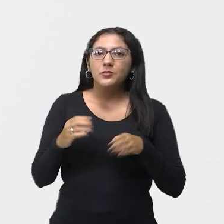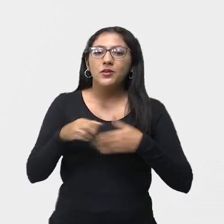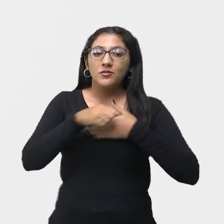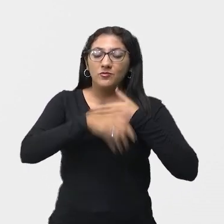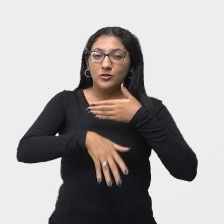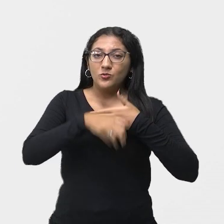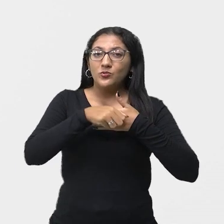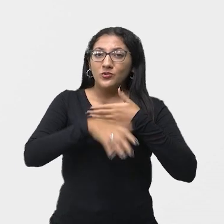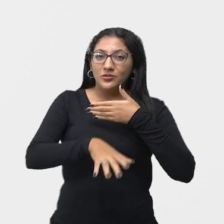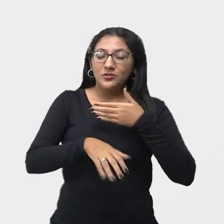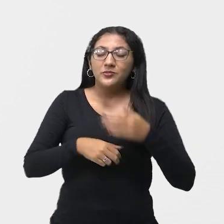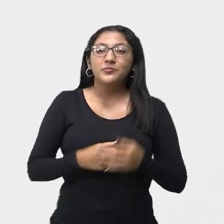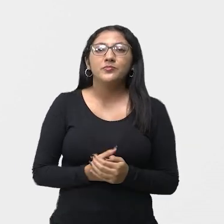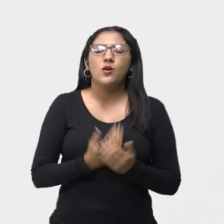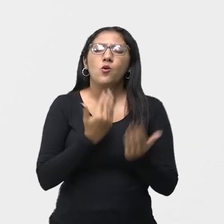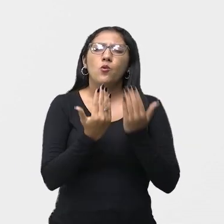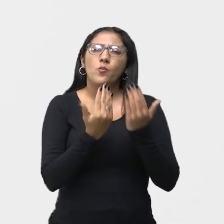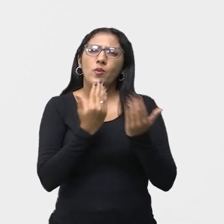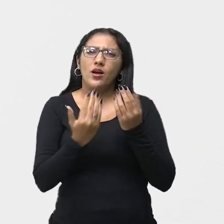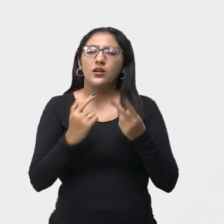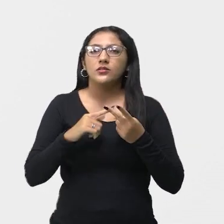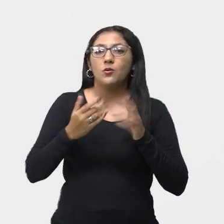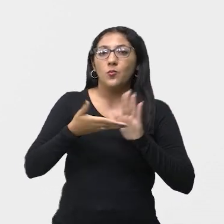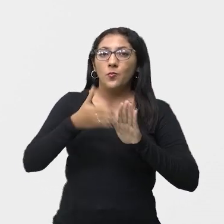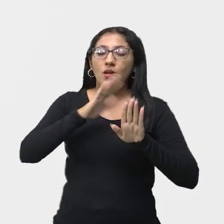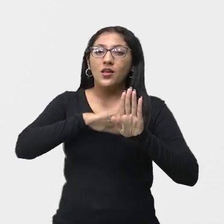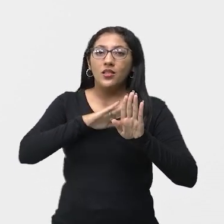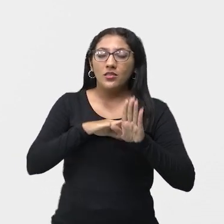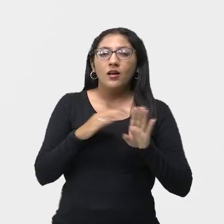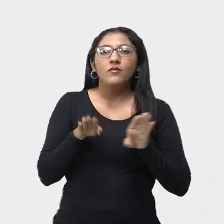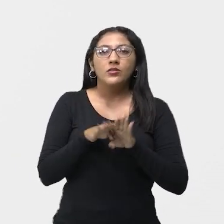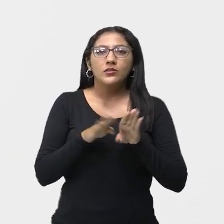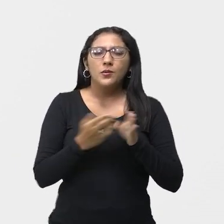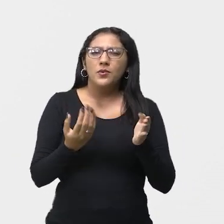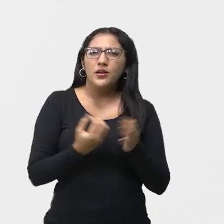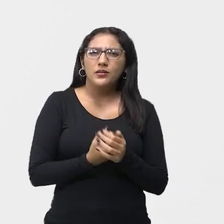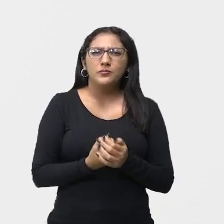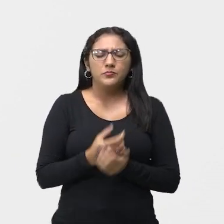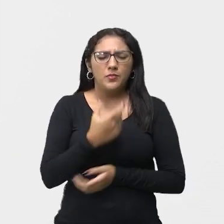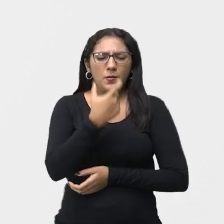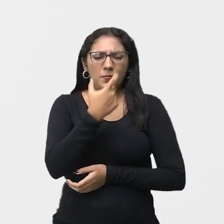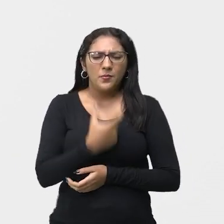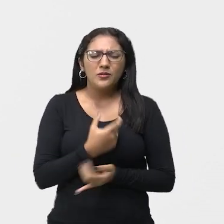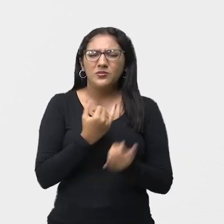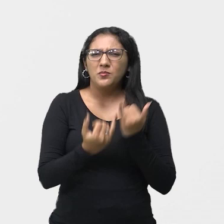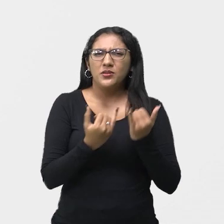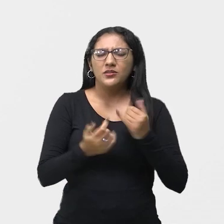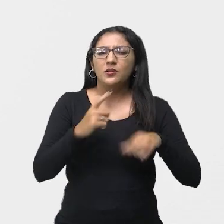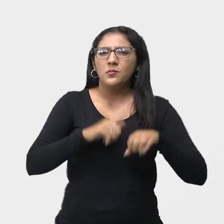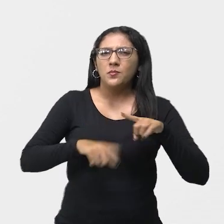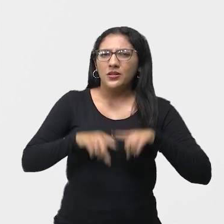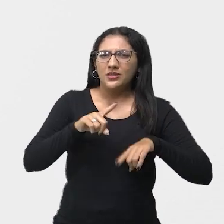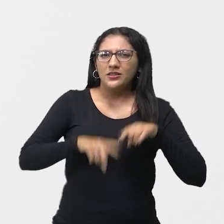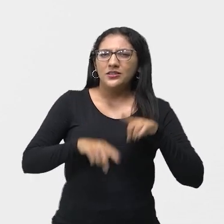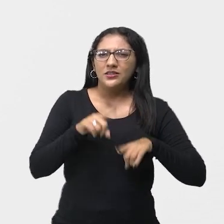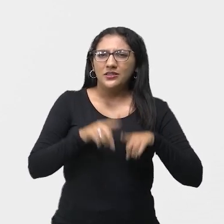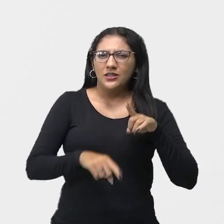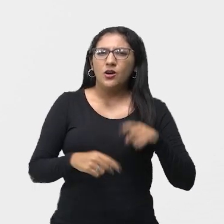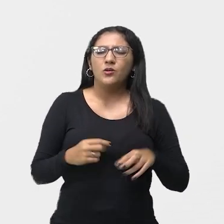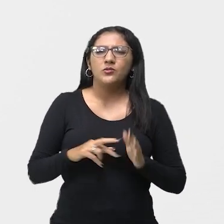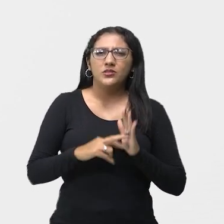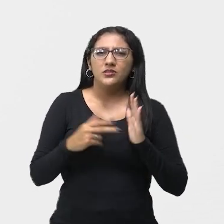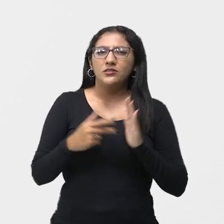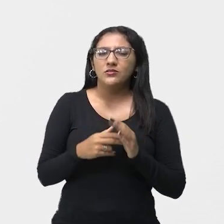figuras de linguagem, comparação, metáfora e personificação. Correto, gente? Anotem aí, prestem